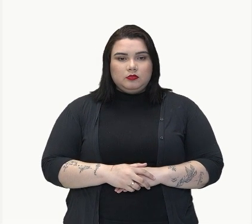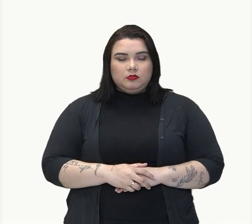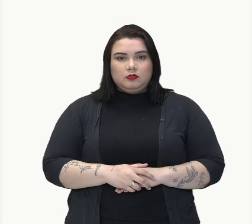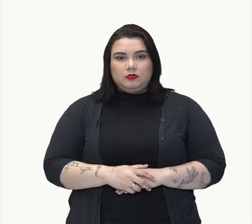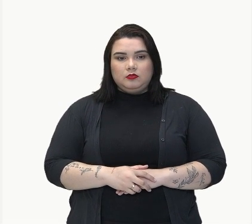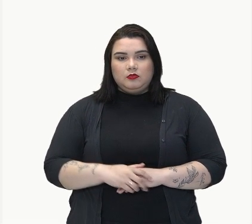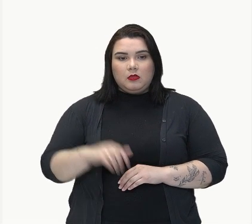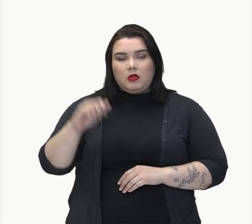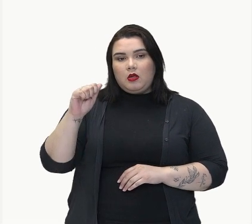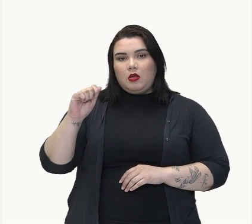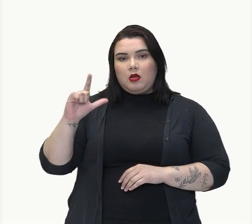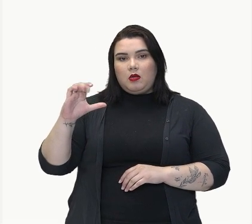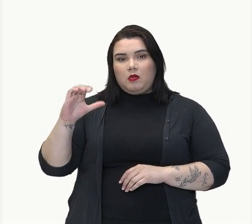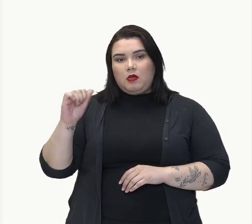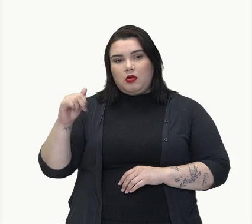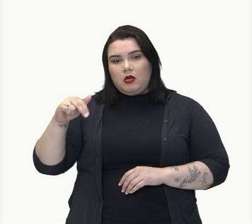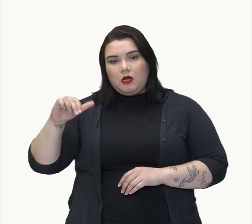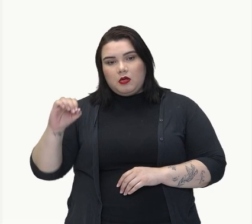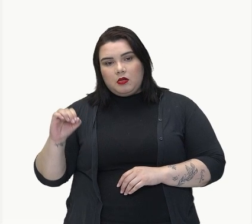Alcano